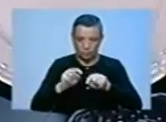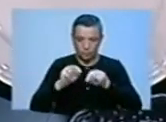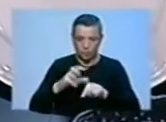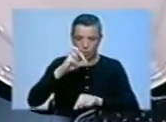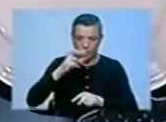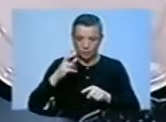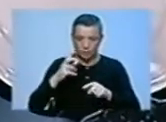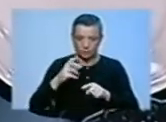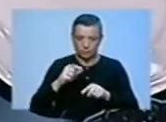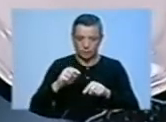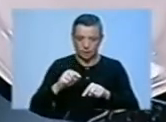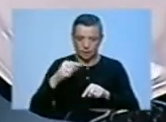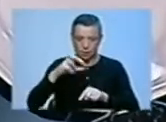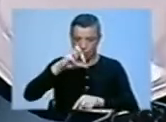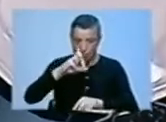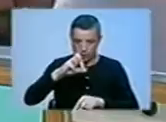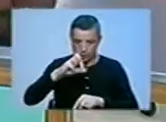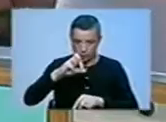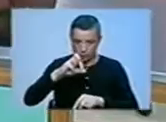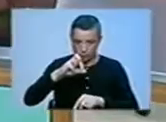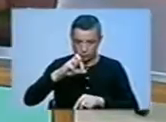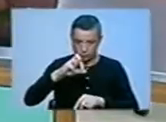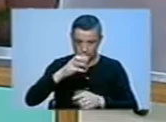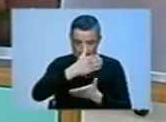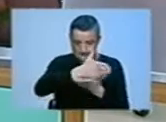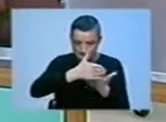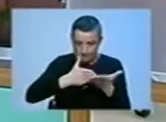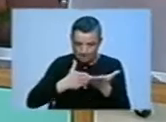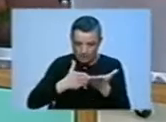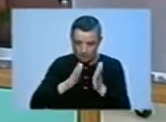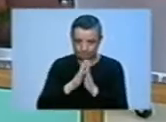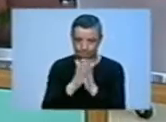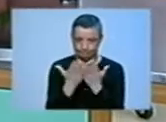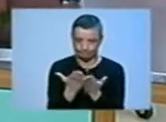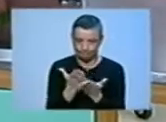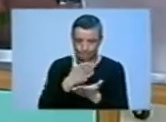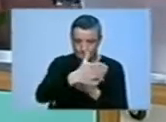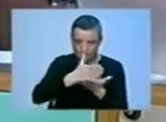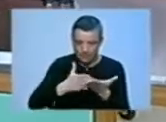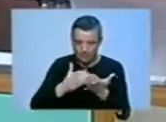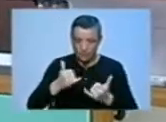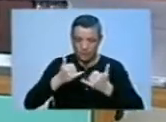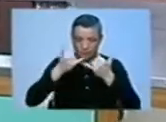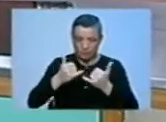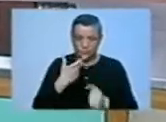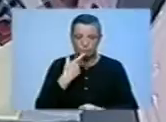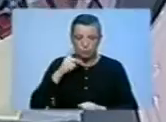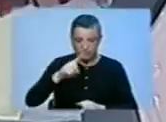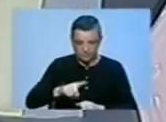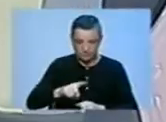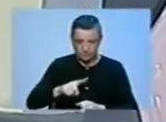quietinha vamos cortar em 80 anos portanto cortar o desmaio nós gostamos novamente a